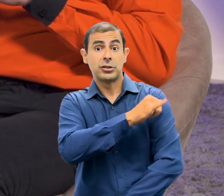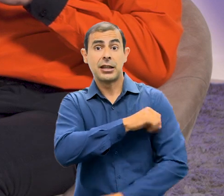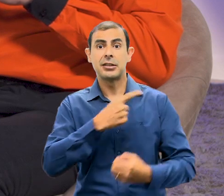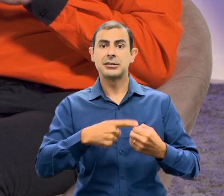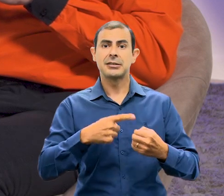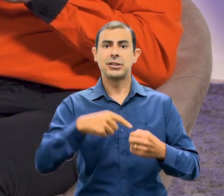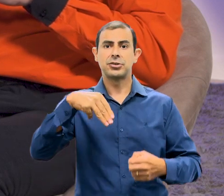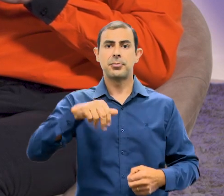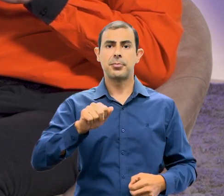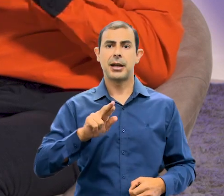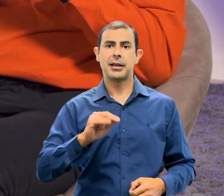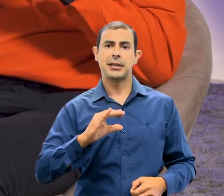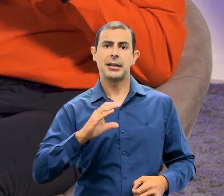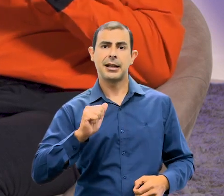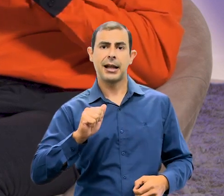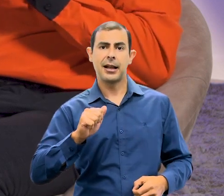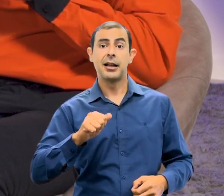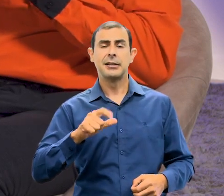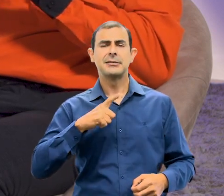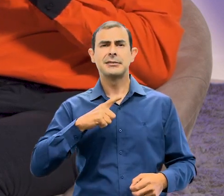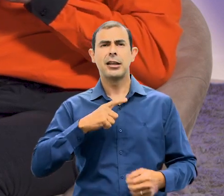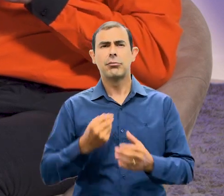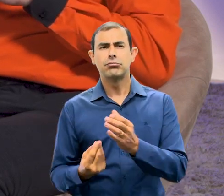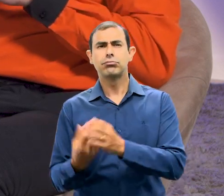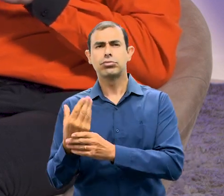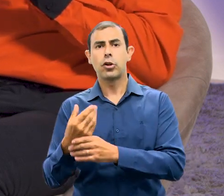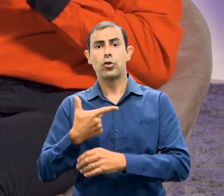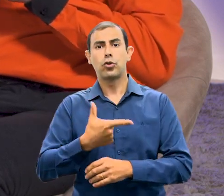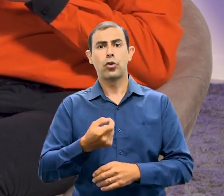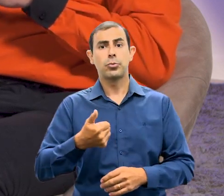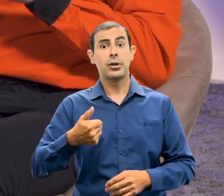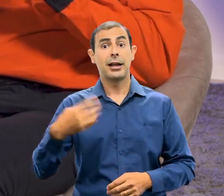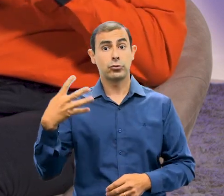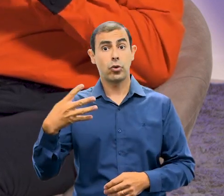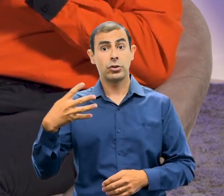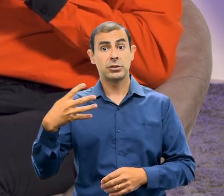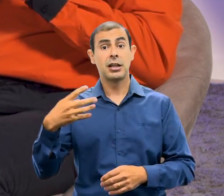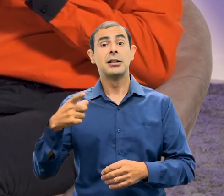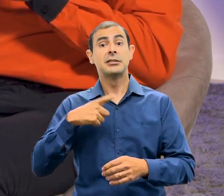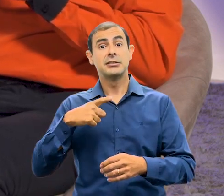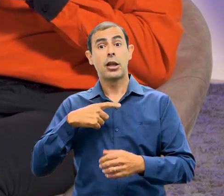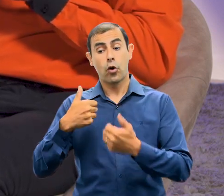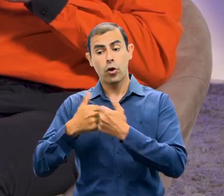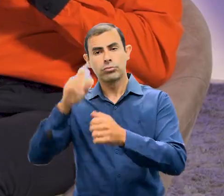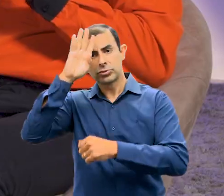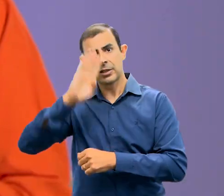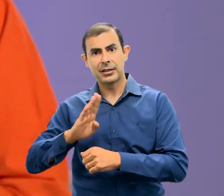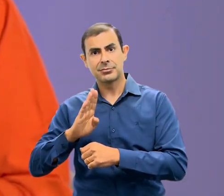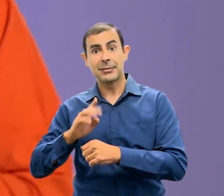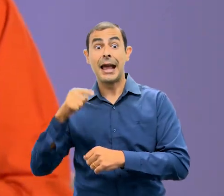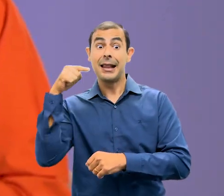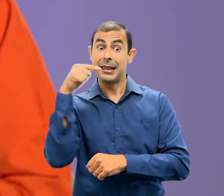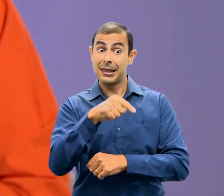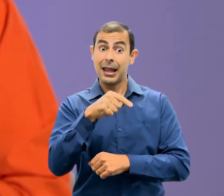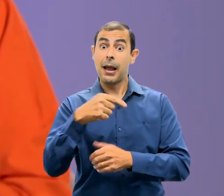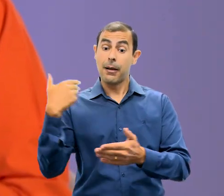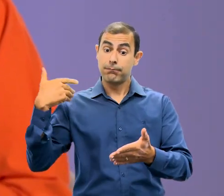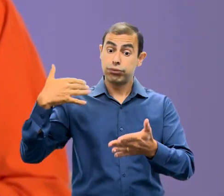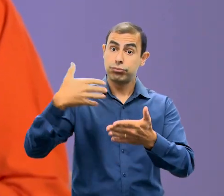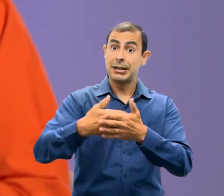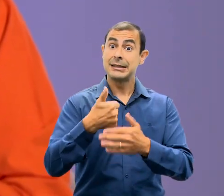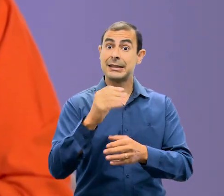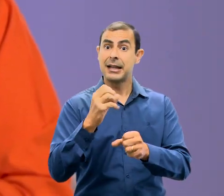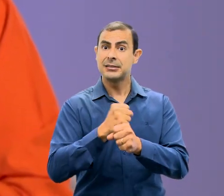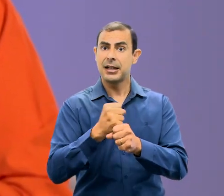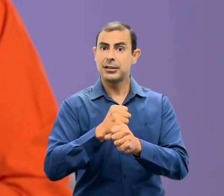aderiu ao transporte de tarifa zero em 2014, portanto há 10 anos. De lá para cá, o ISS da cidade melhorou em